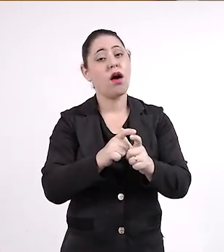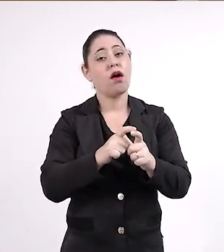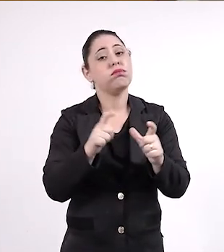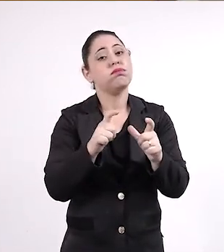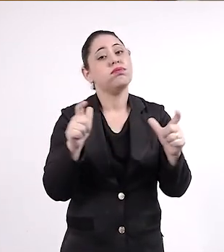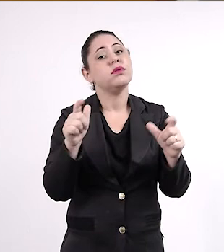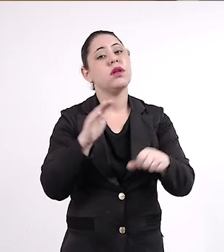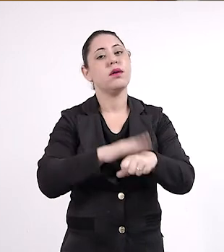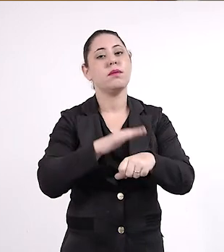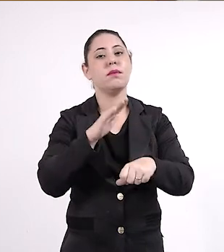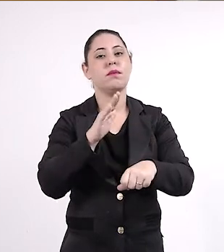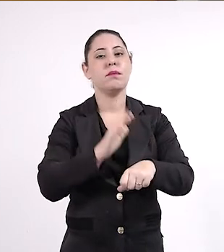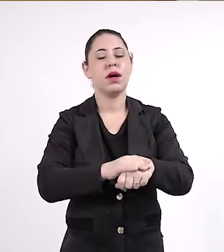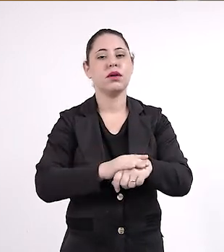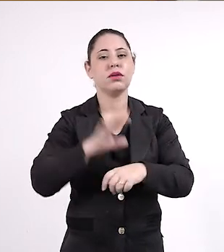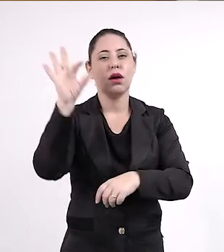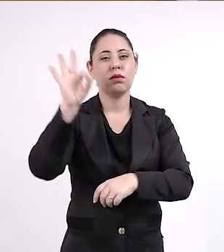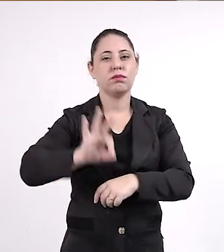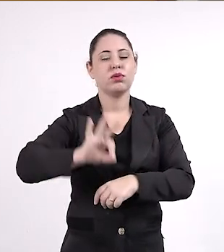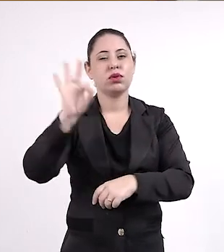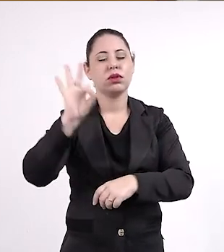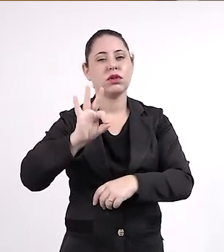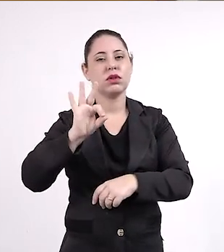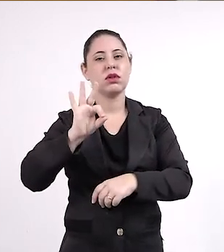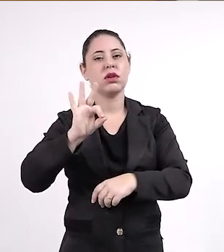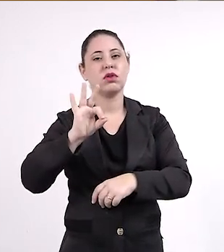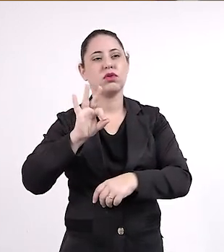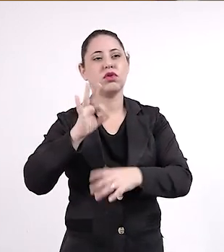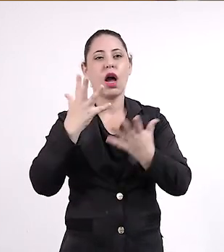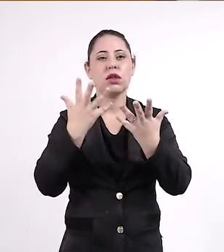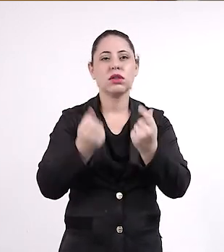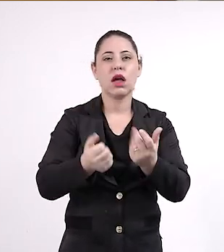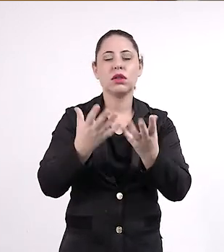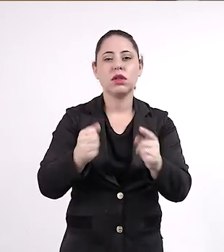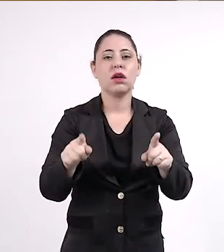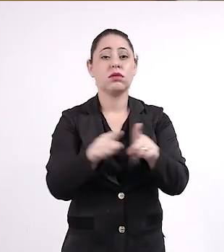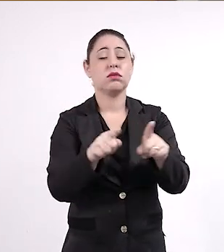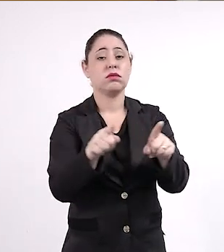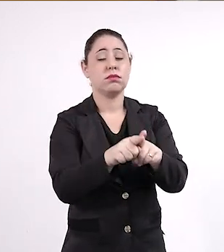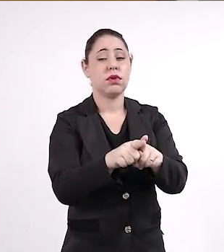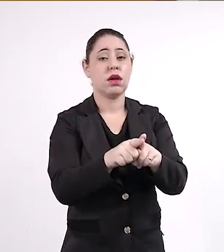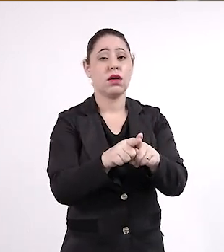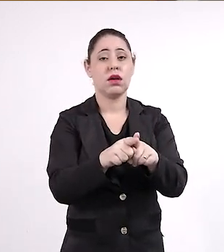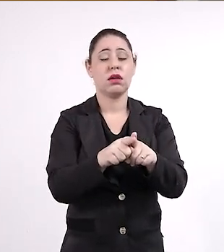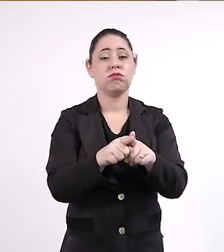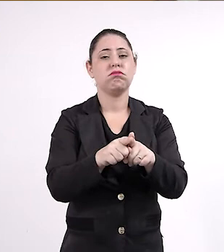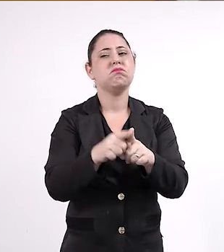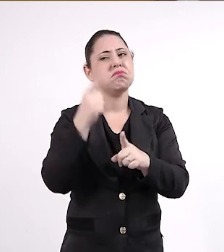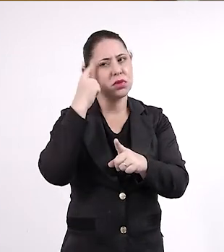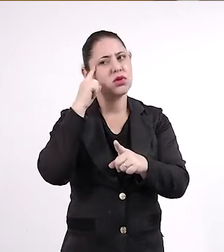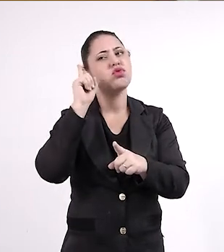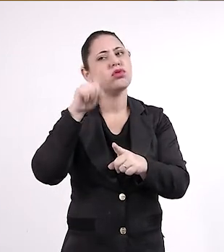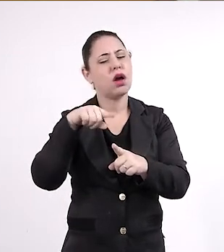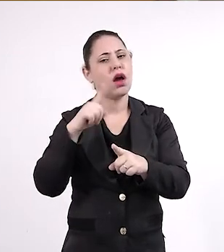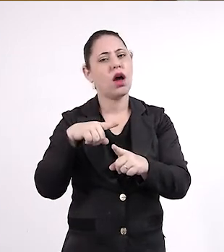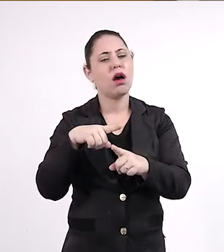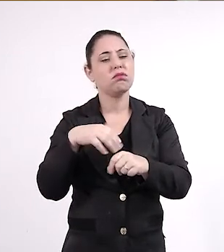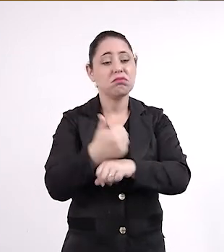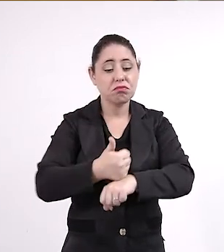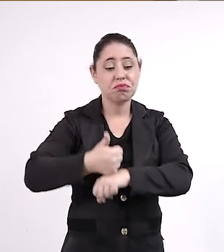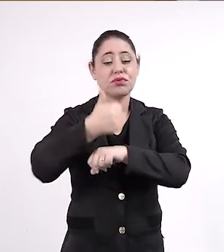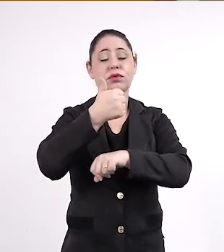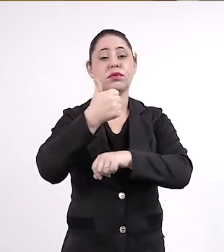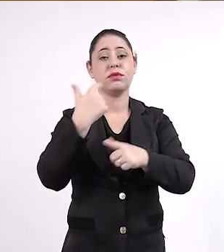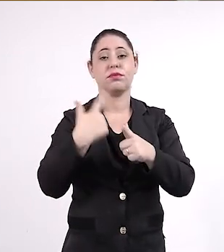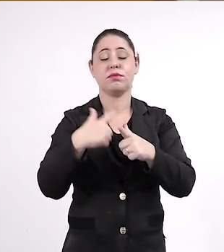que aumentará um pouco mais ainda a taxa de adesão. Entretanto, já consideramos que foi um grande